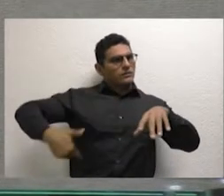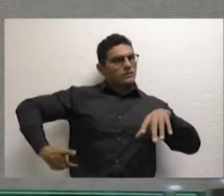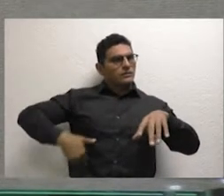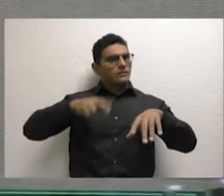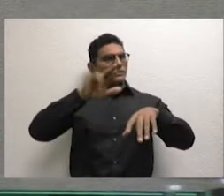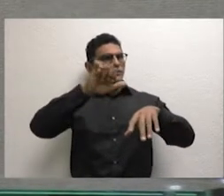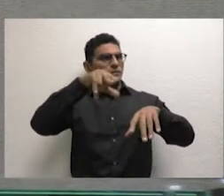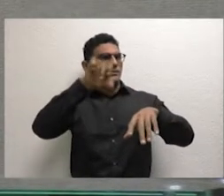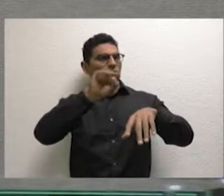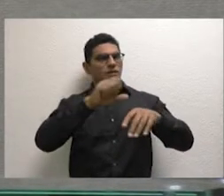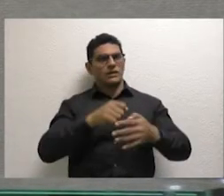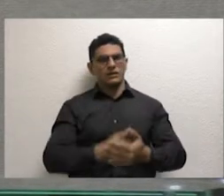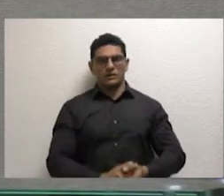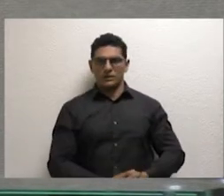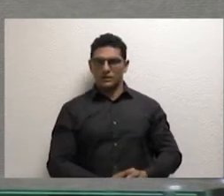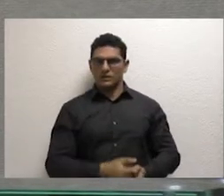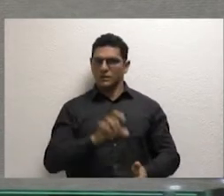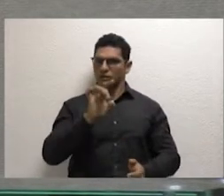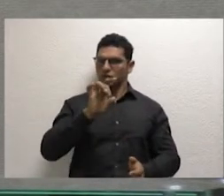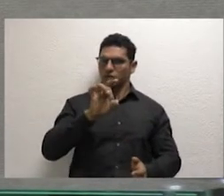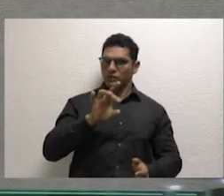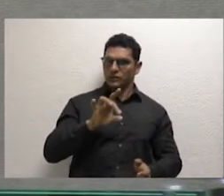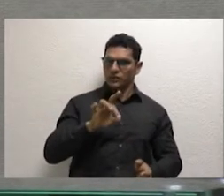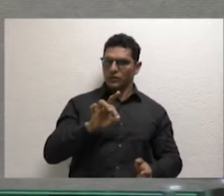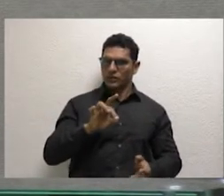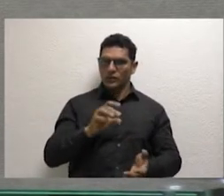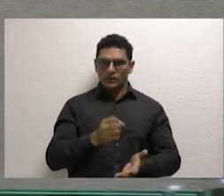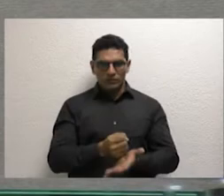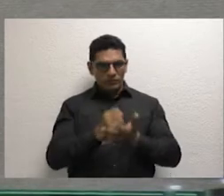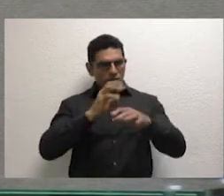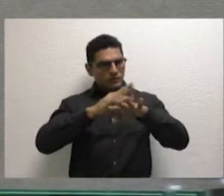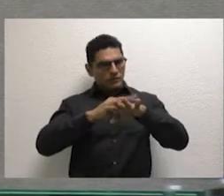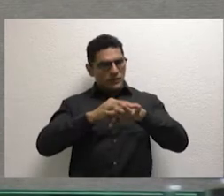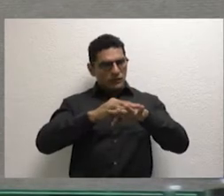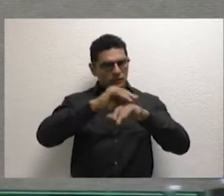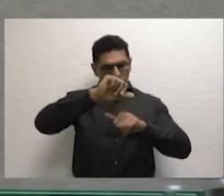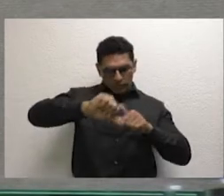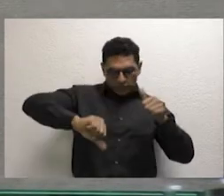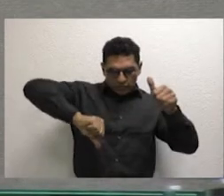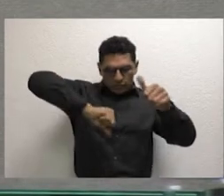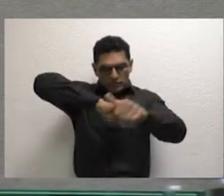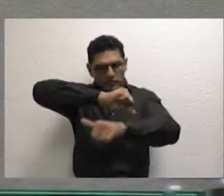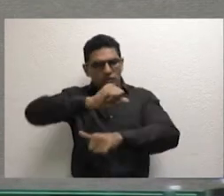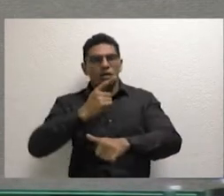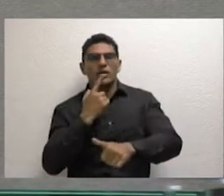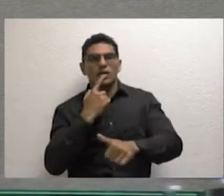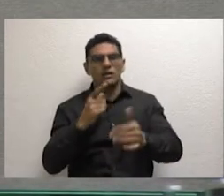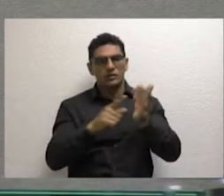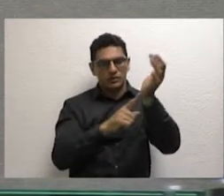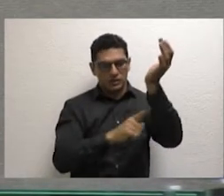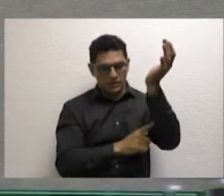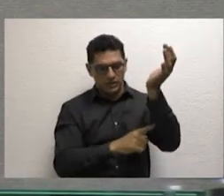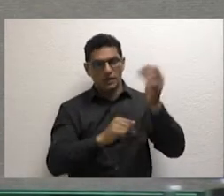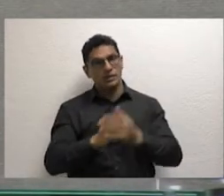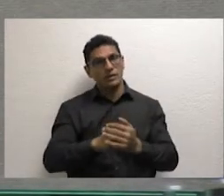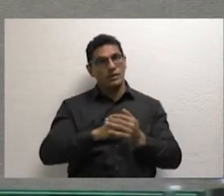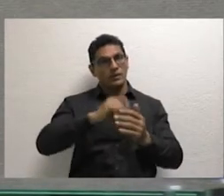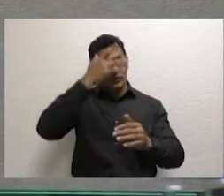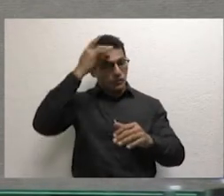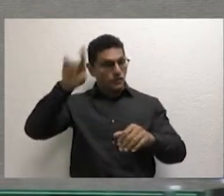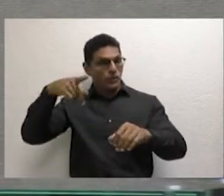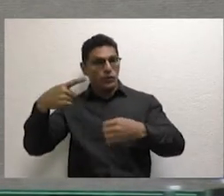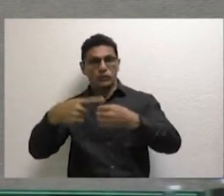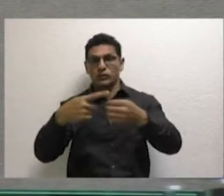não só na hemodiálise mas no próprio TFD nas pessoas que estão em outros estados porque essas